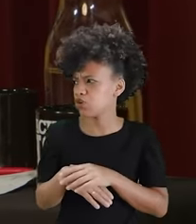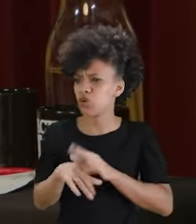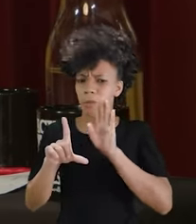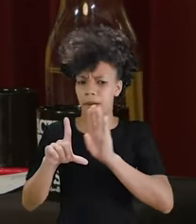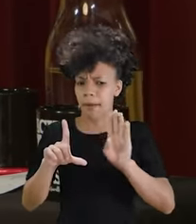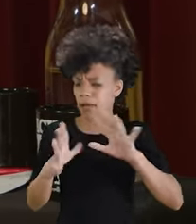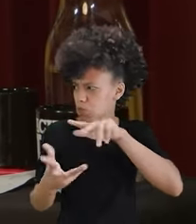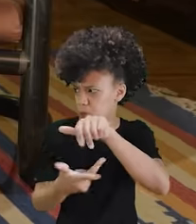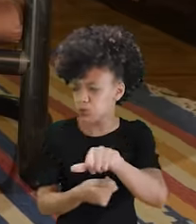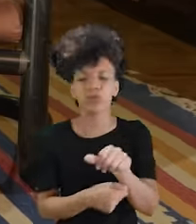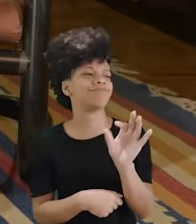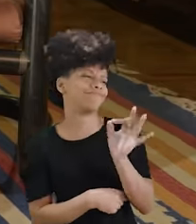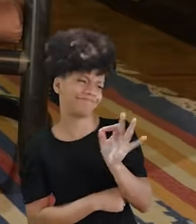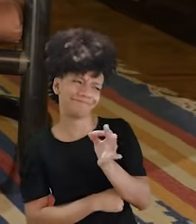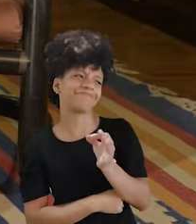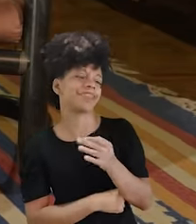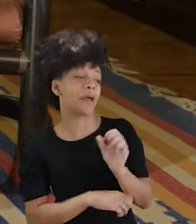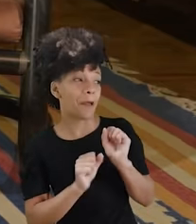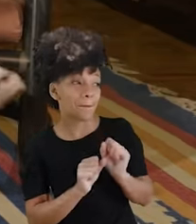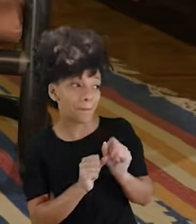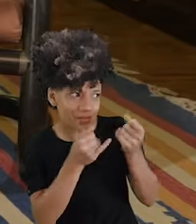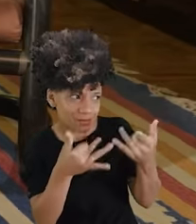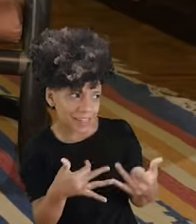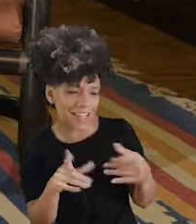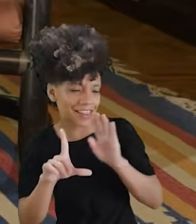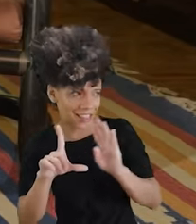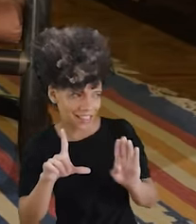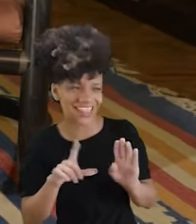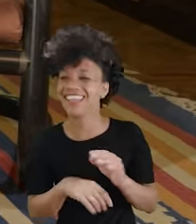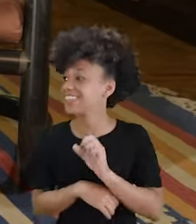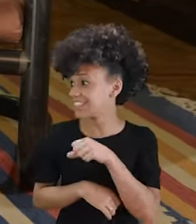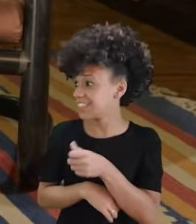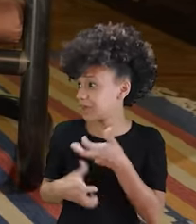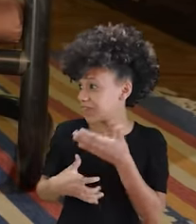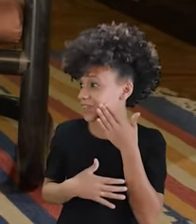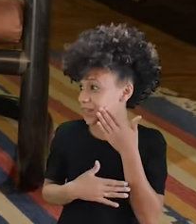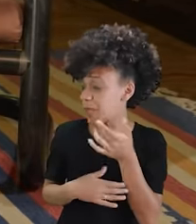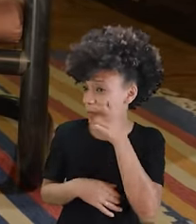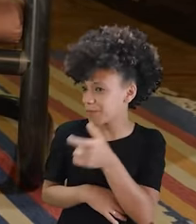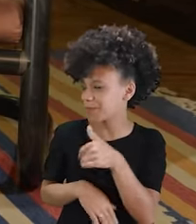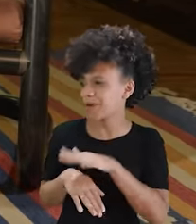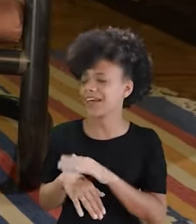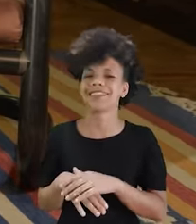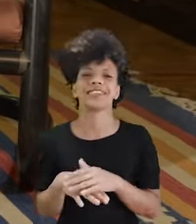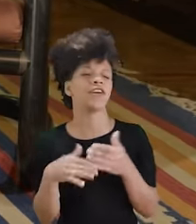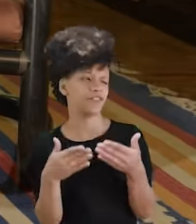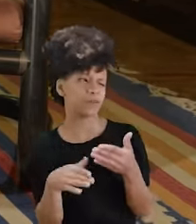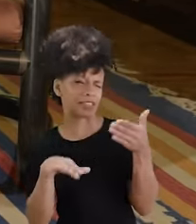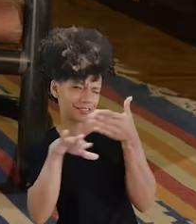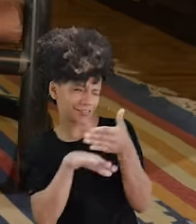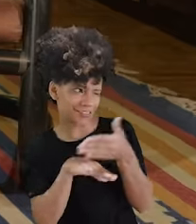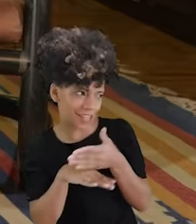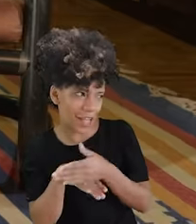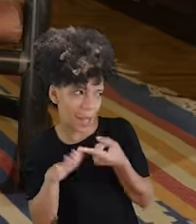muito tempo de um big brother e mundo completo não posso falar um pouquinho existe big brother eram muito saber disso para mim o mais interessante